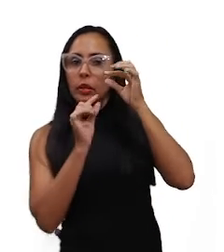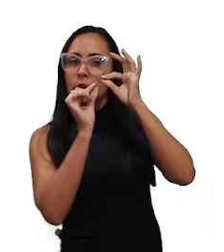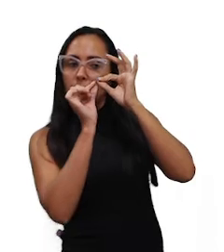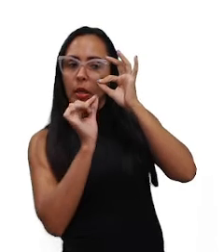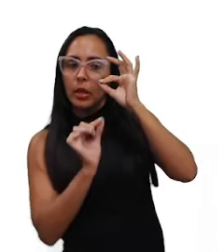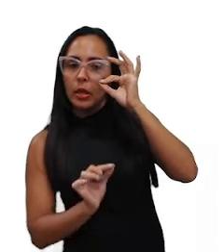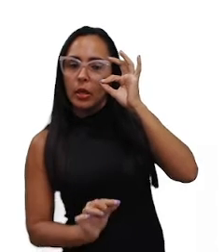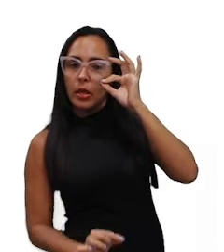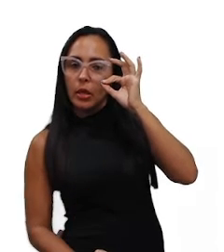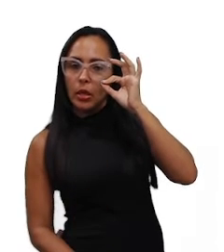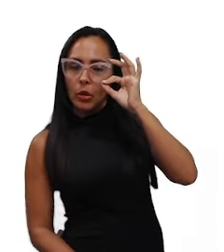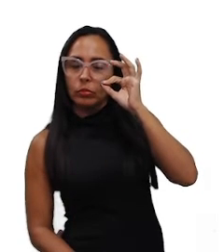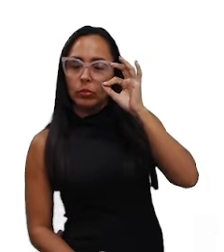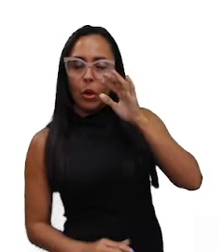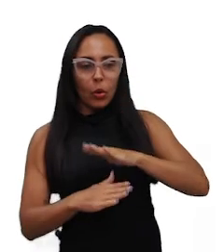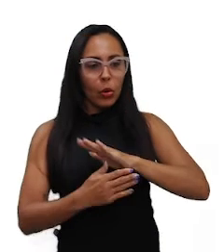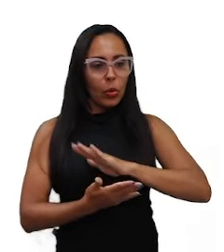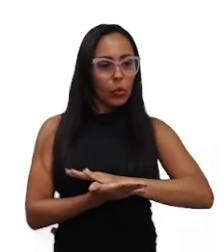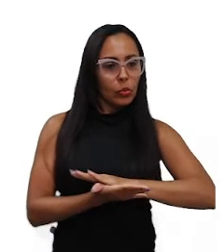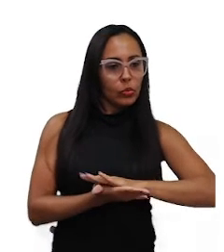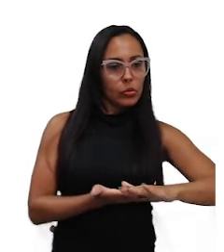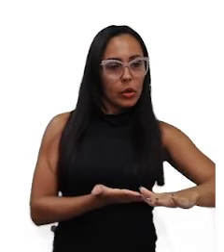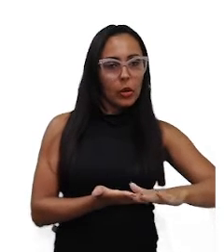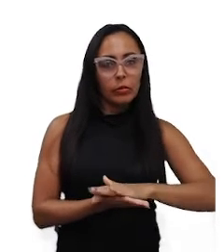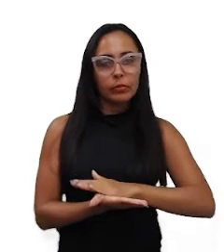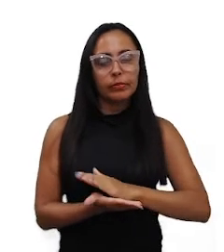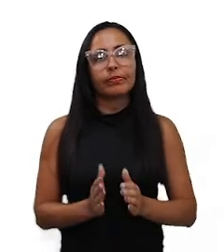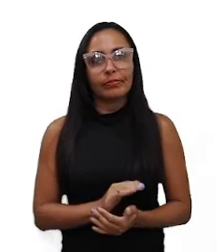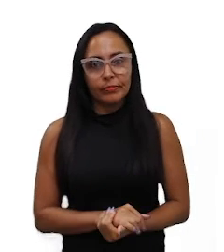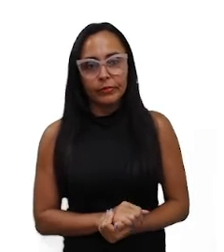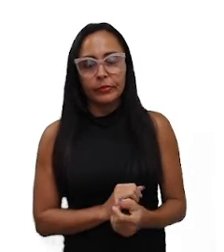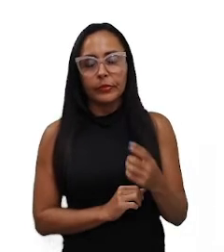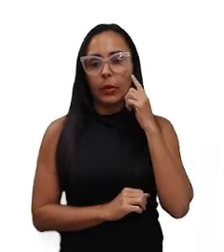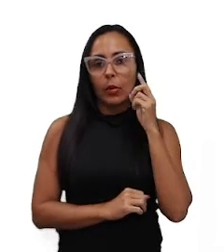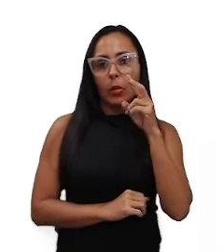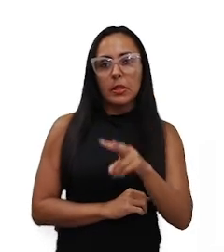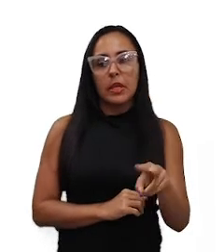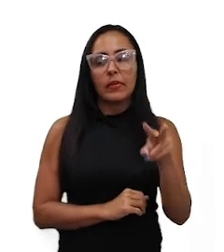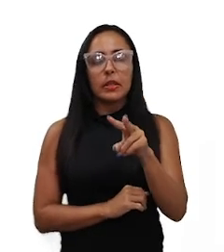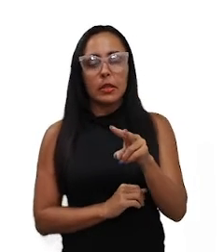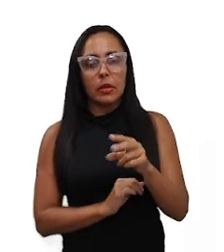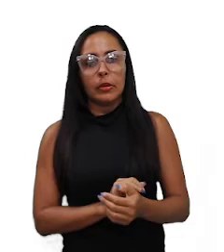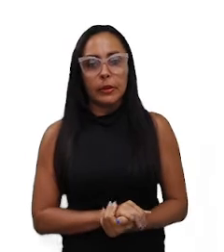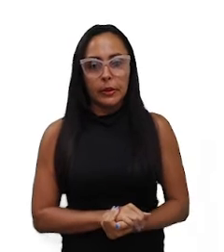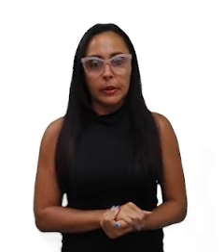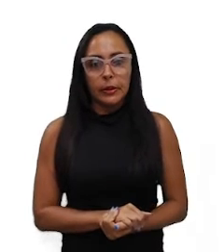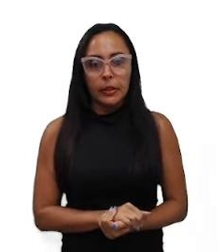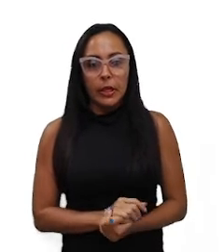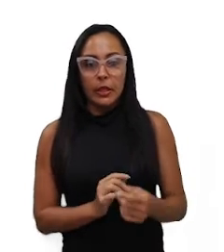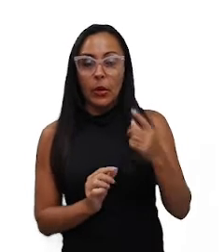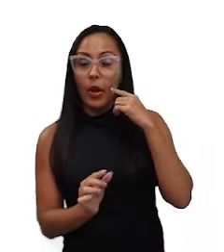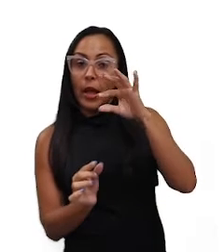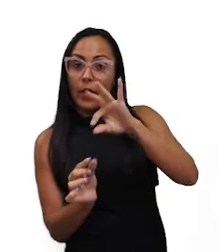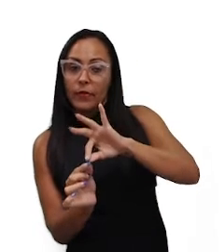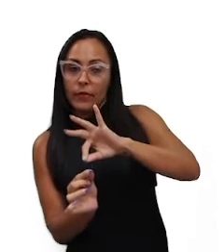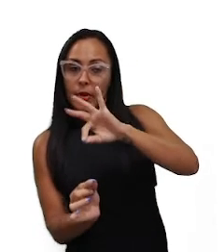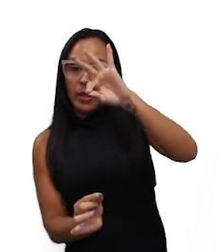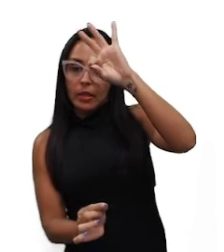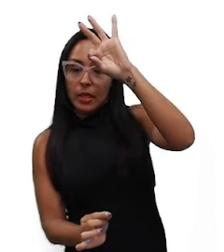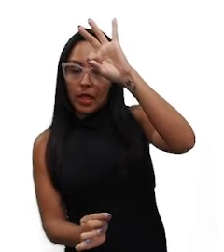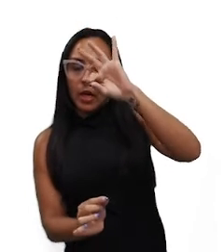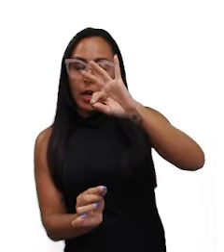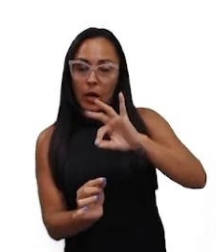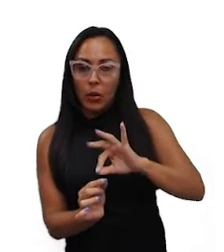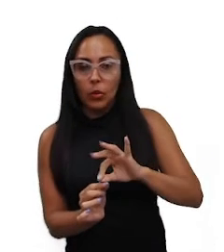Então, dependendo do ângulo visual de uma observação do motivo, a linha vertical, que localiza o ponto